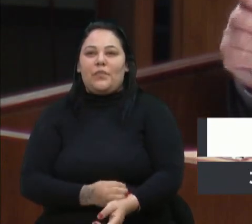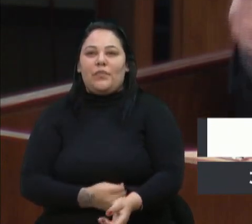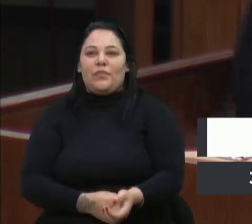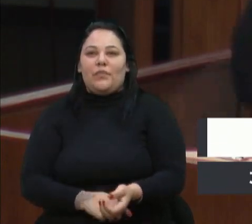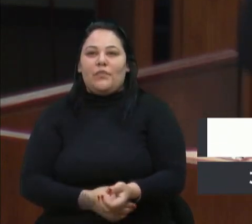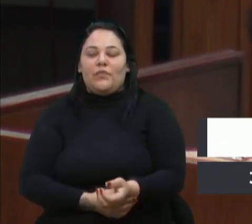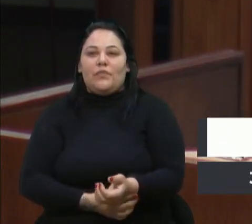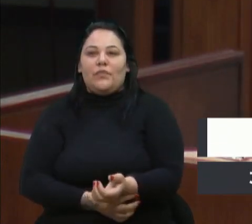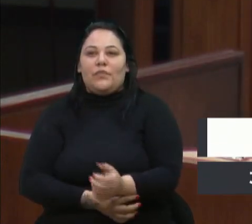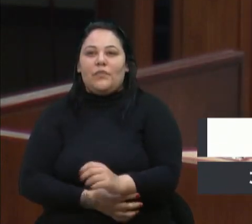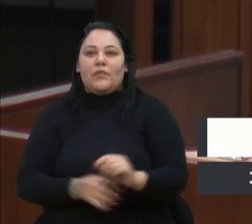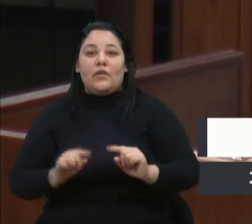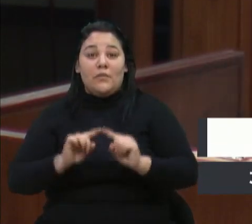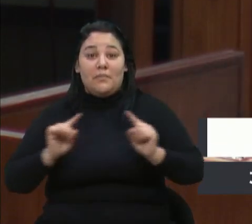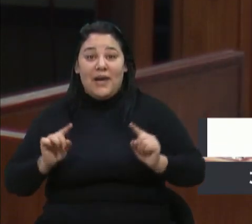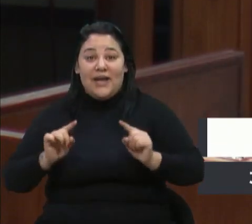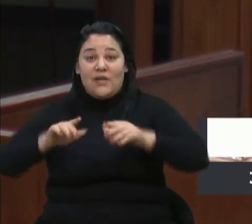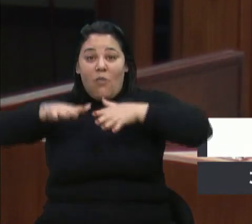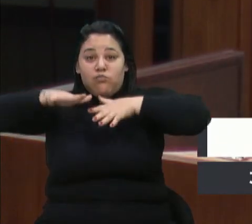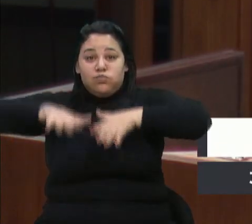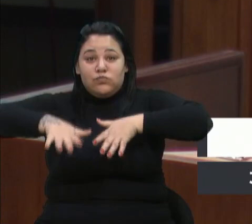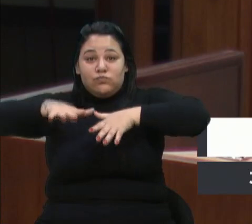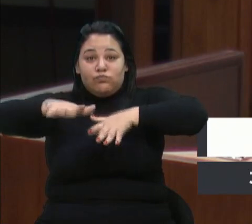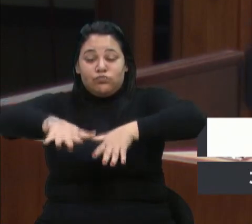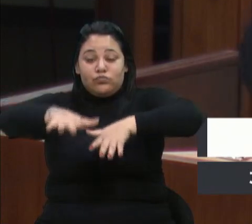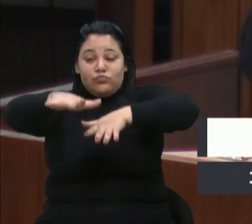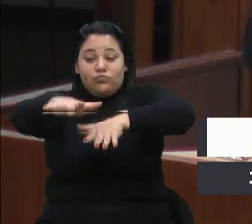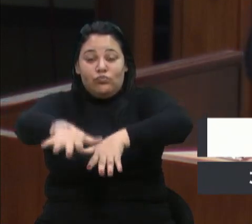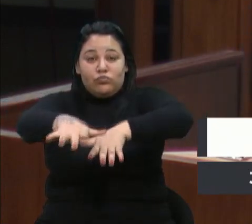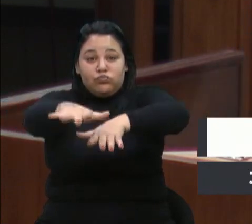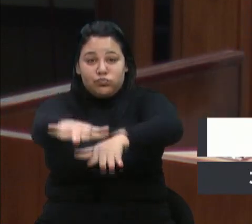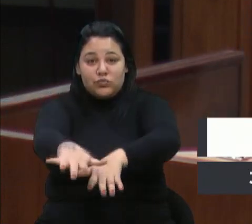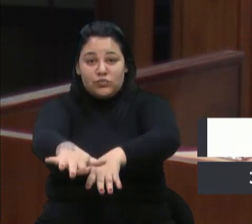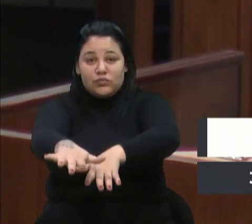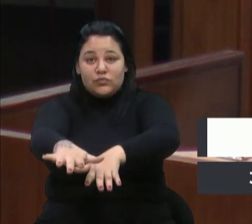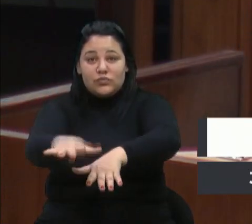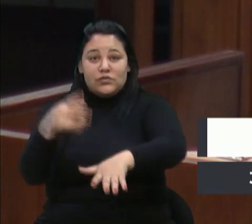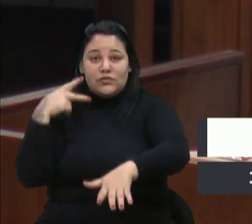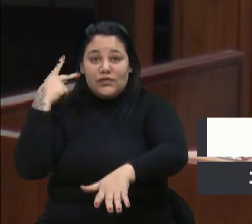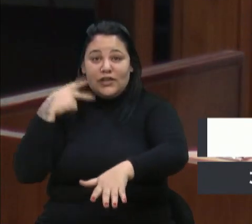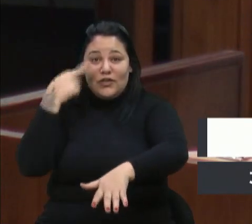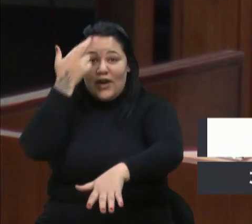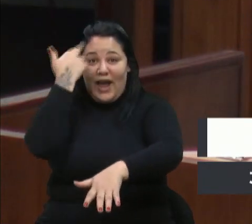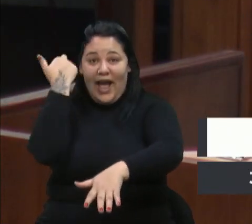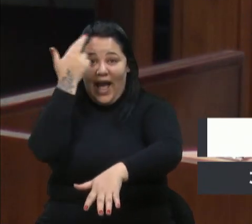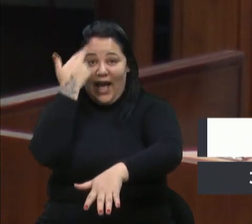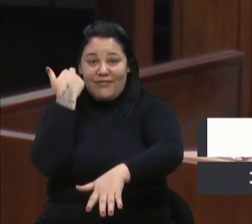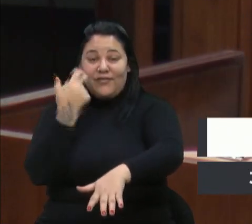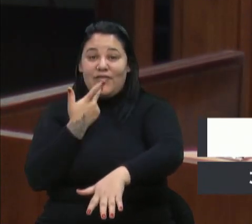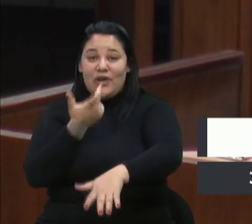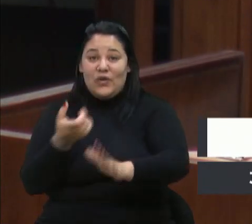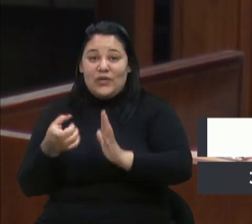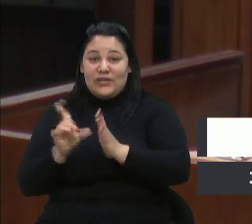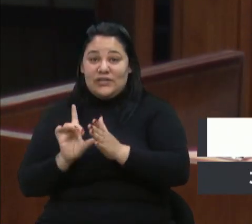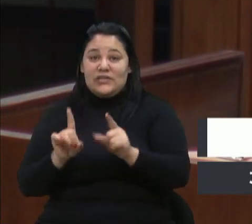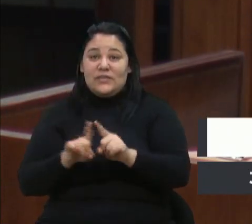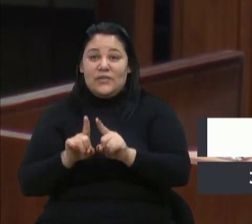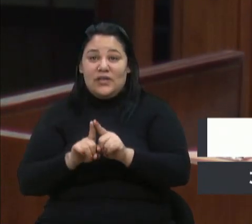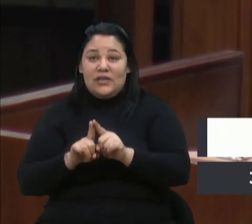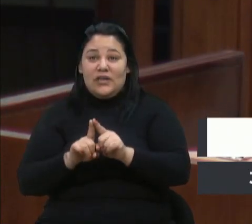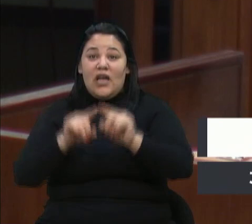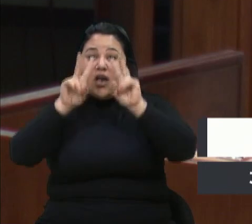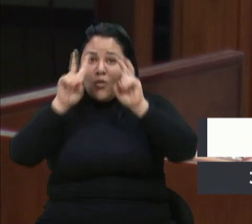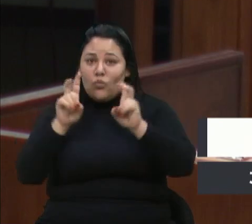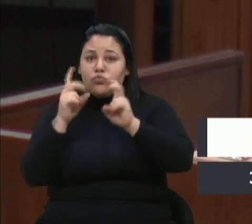Mas trânsito, que o vereador que me antecedeu aqui, nobre colega Rafael Bueno, trânsito também é uma pauta